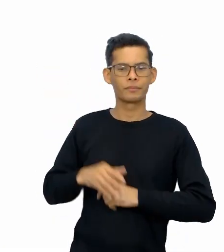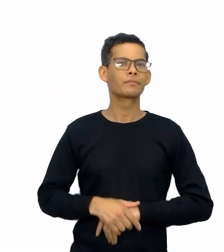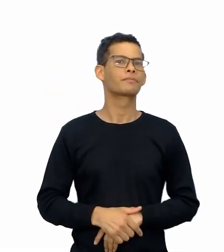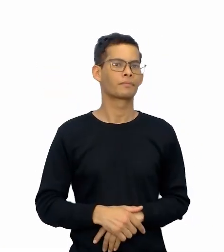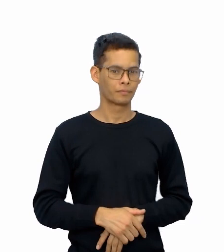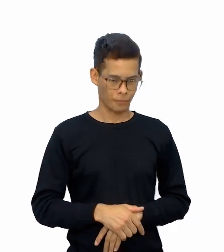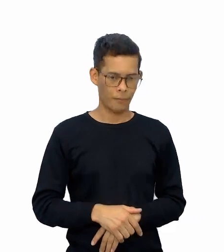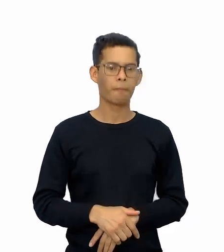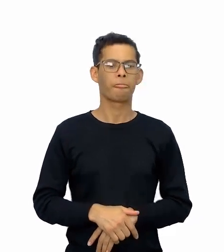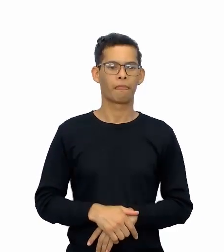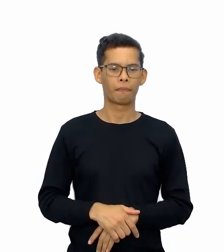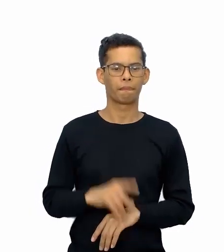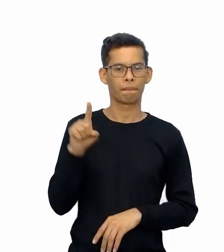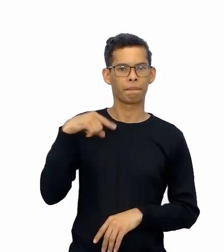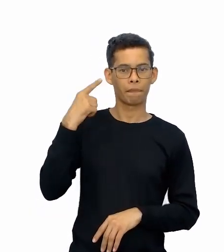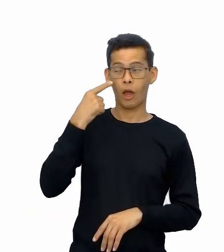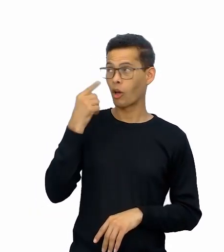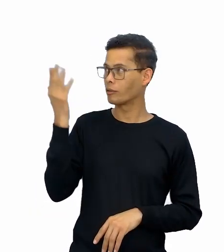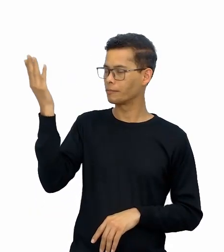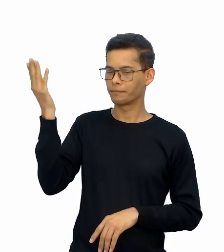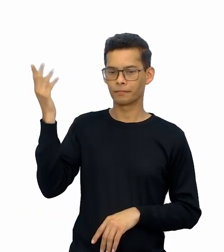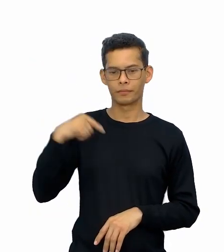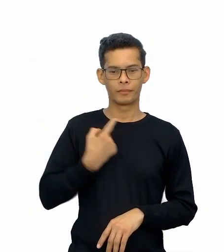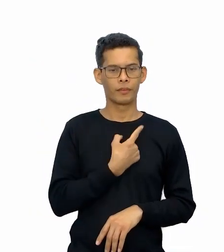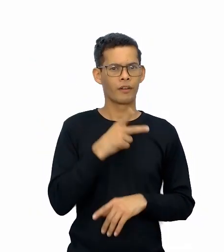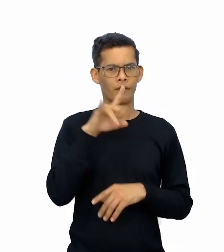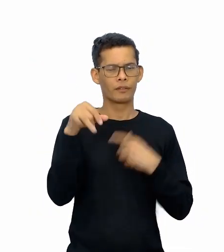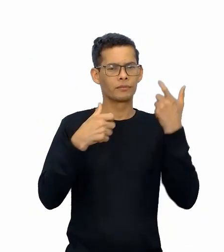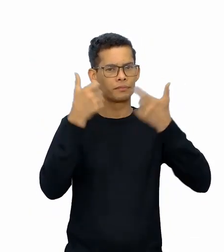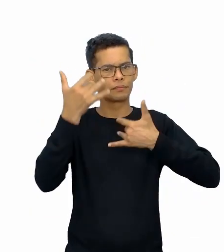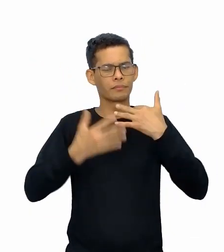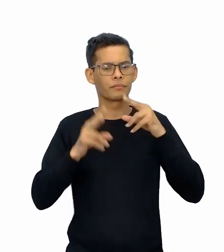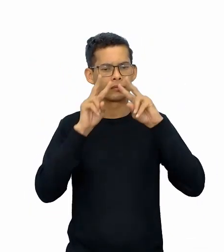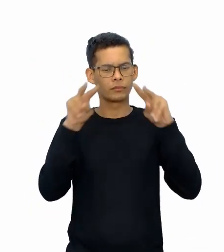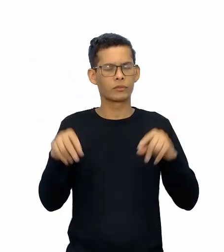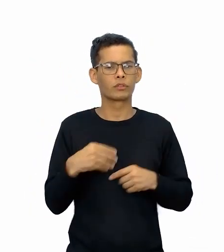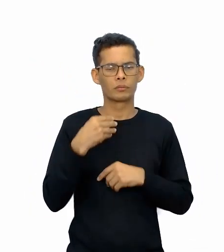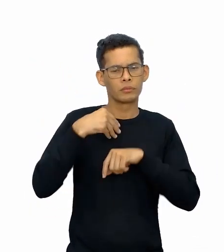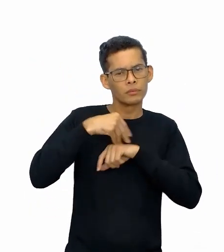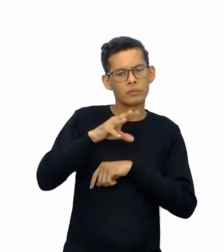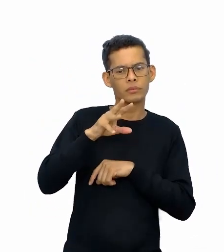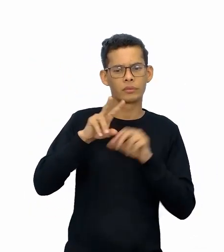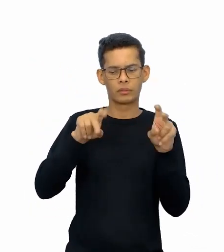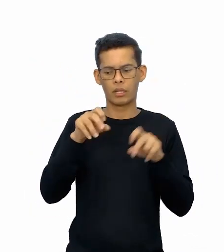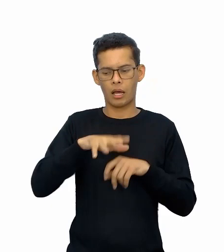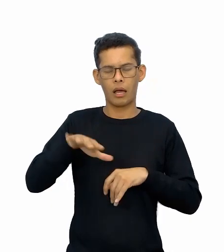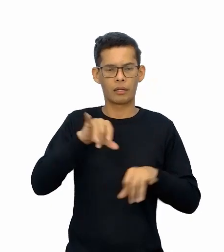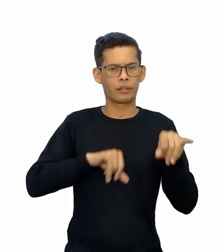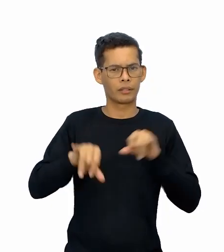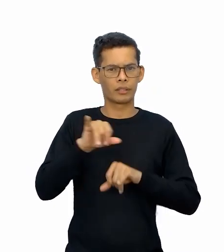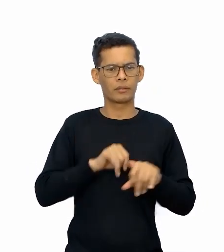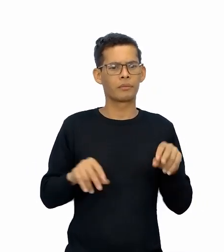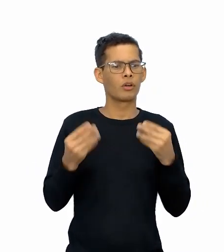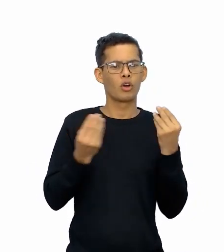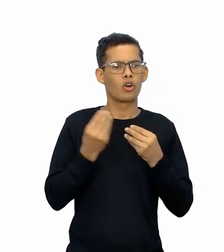justamente o próximo agora, que a gente vai falar nossa sugestão para química, né, da origem do termo chuva ácida, já que a gente está